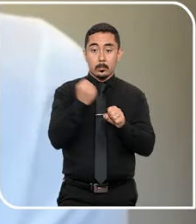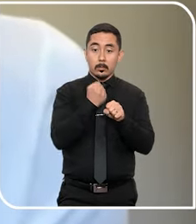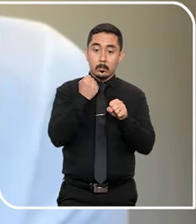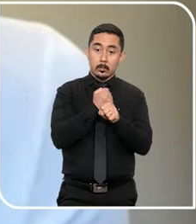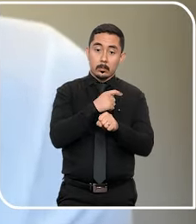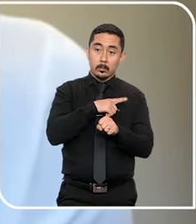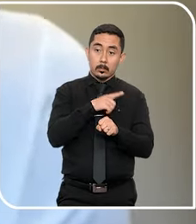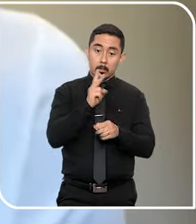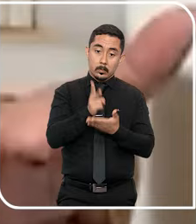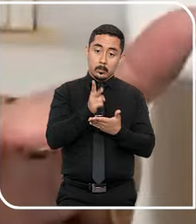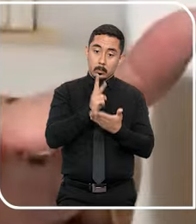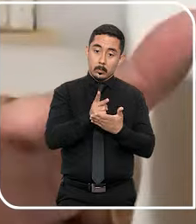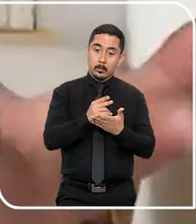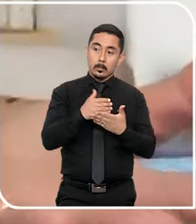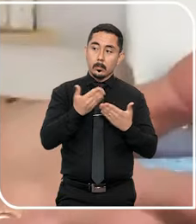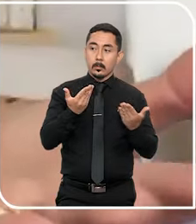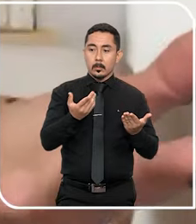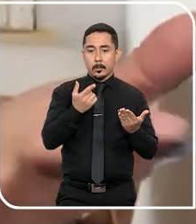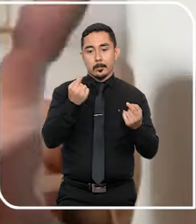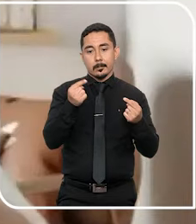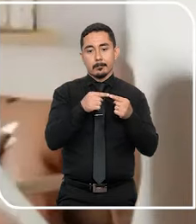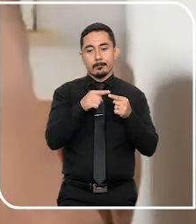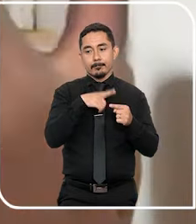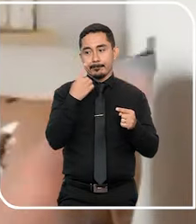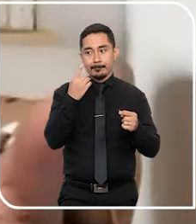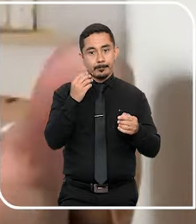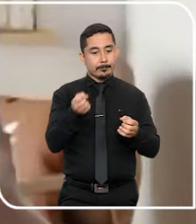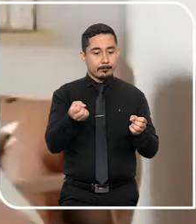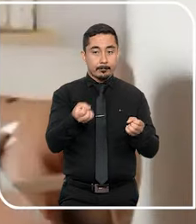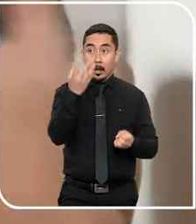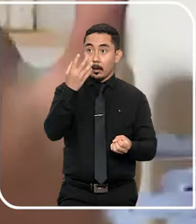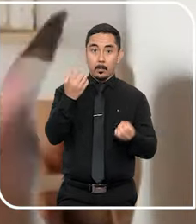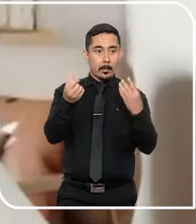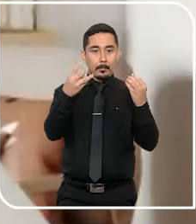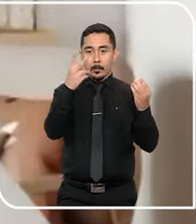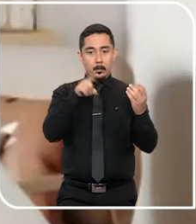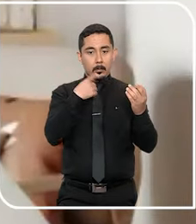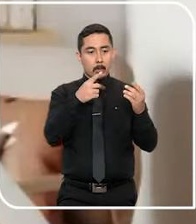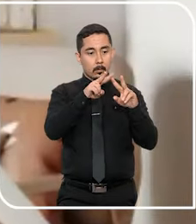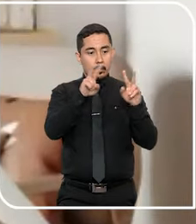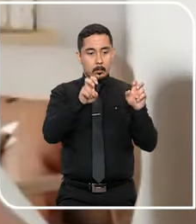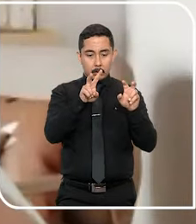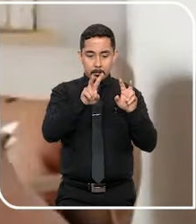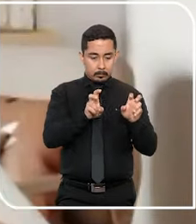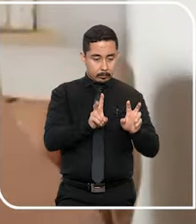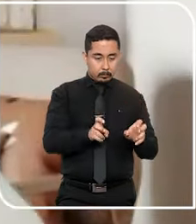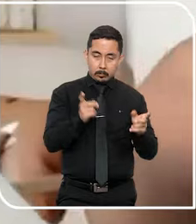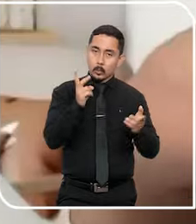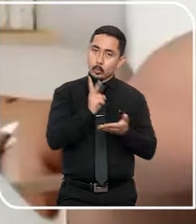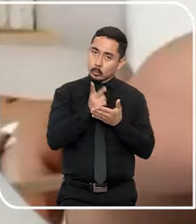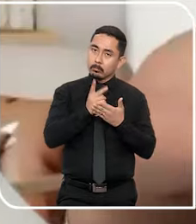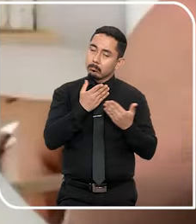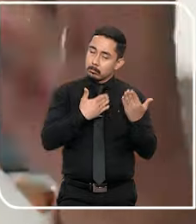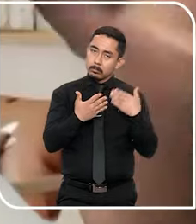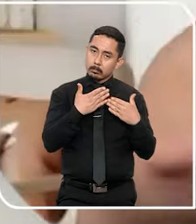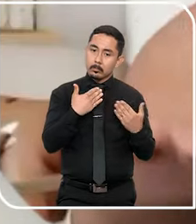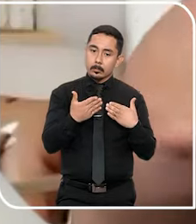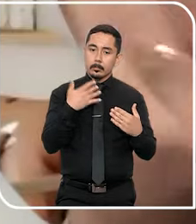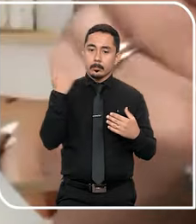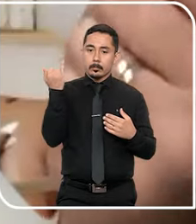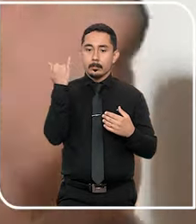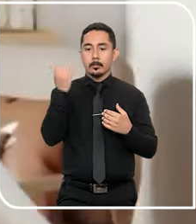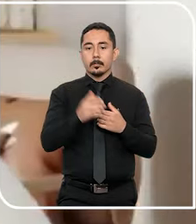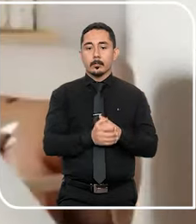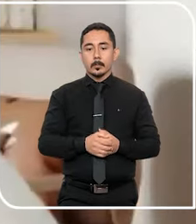assim a gente vai construindo é organismo vivo né gente então conforme as demandas vão surgindo as questões vão aparecendo a gente pode abrir para discussões para